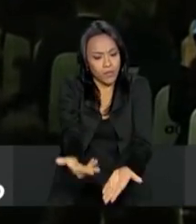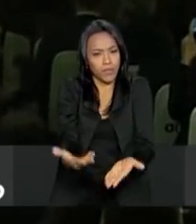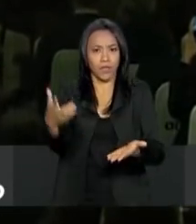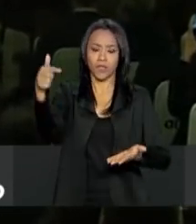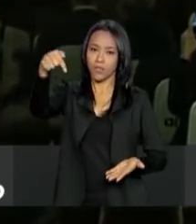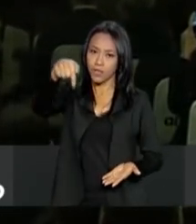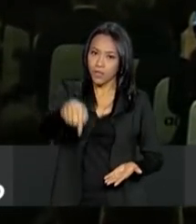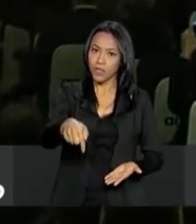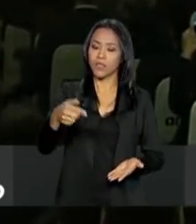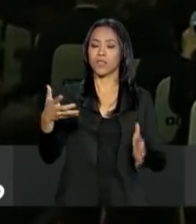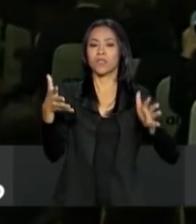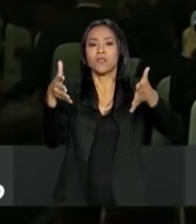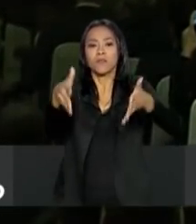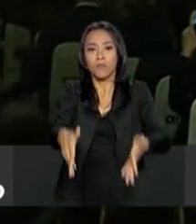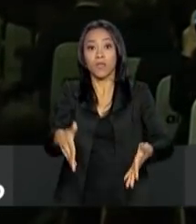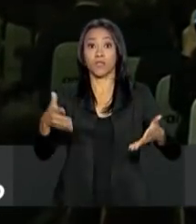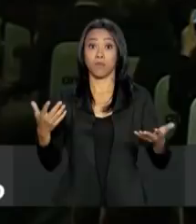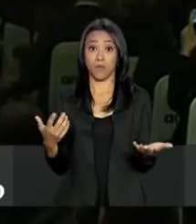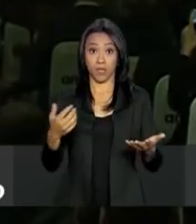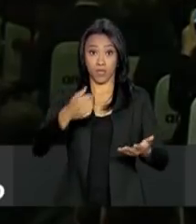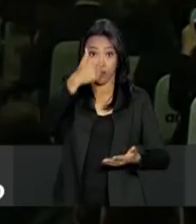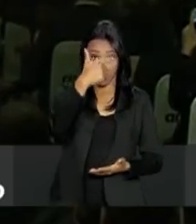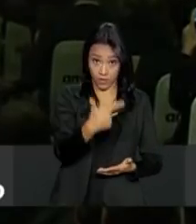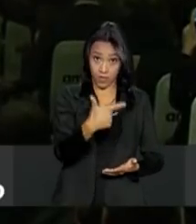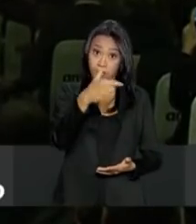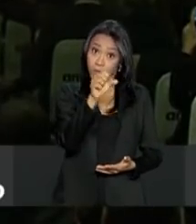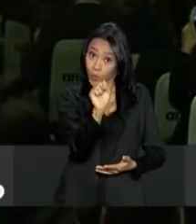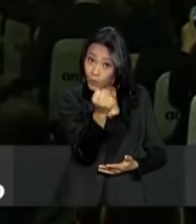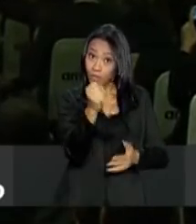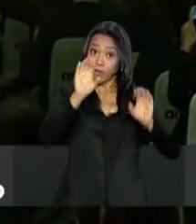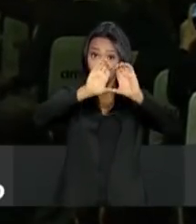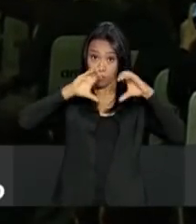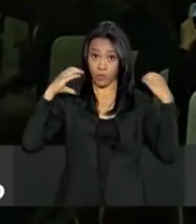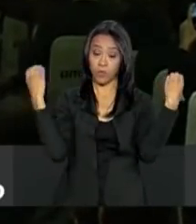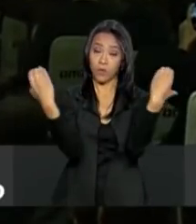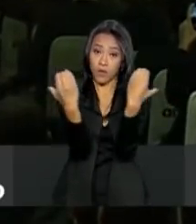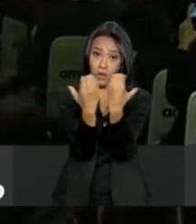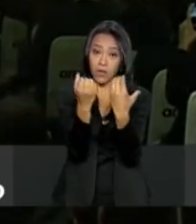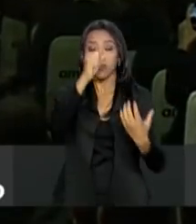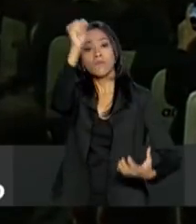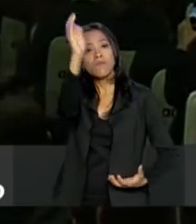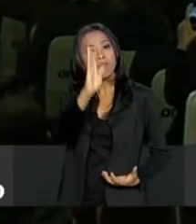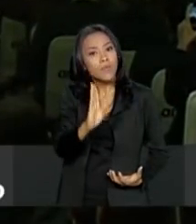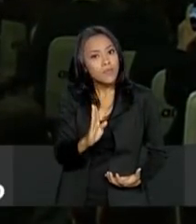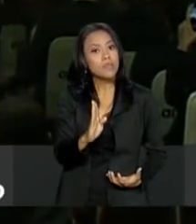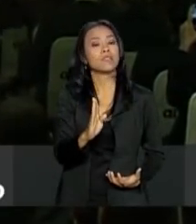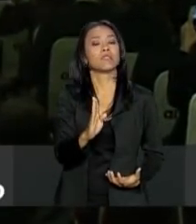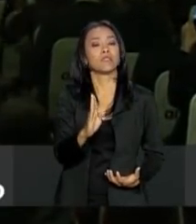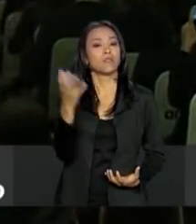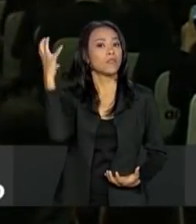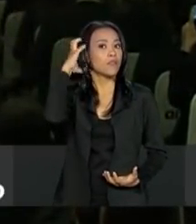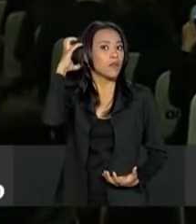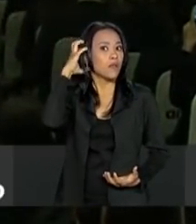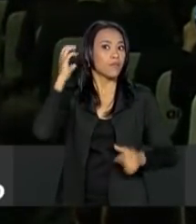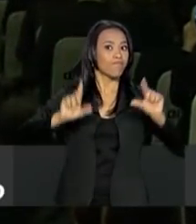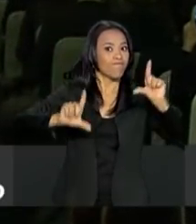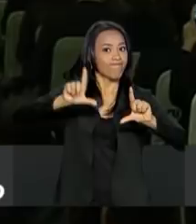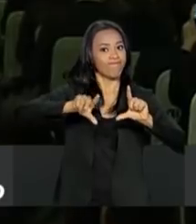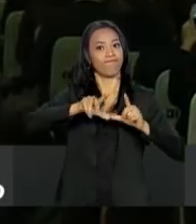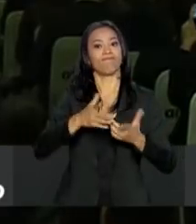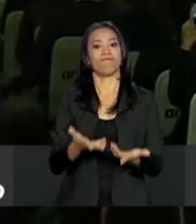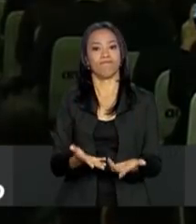participar deste 28º congresso brasileiro de radiodifusão